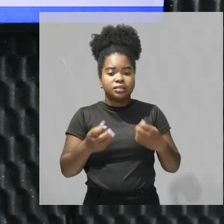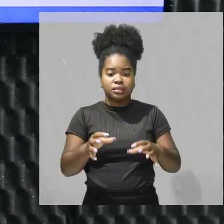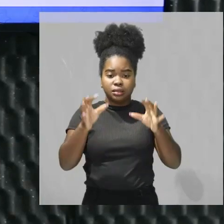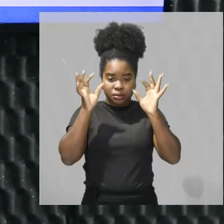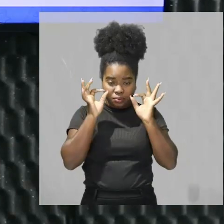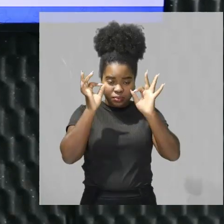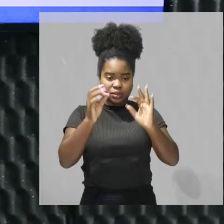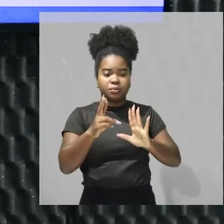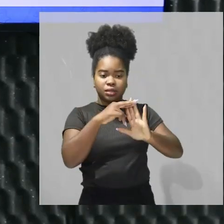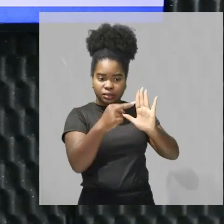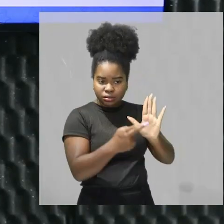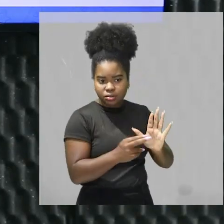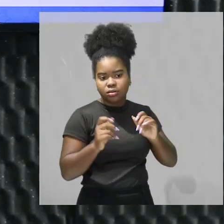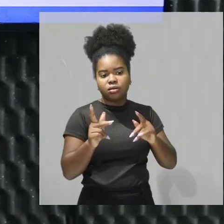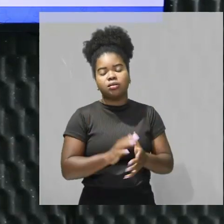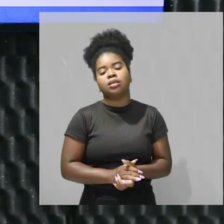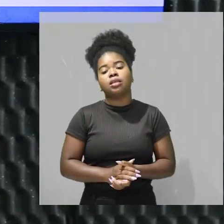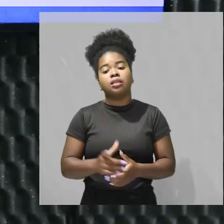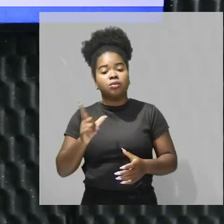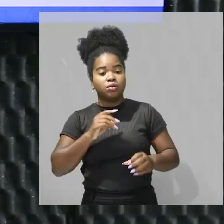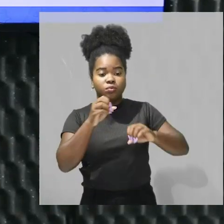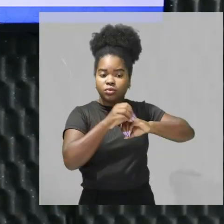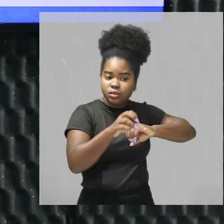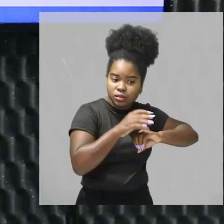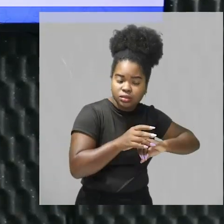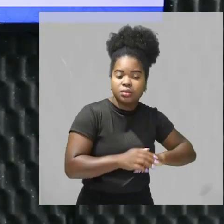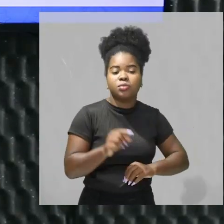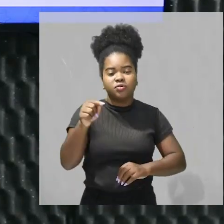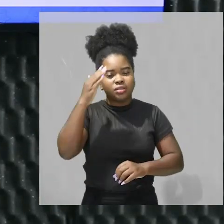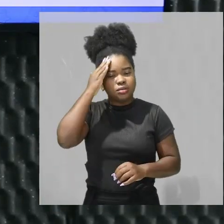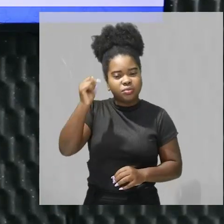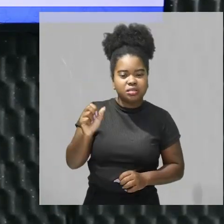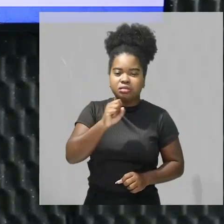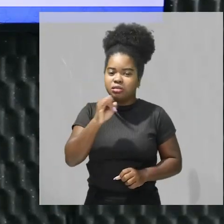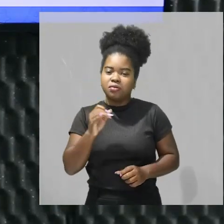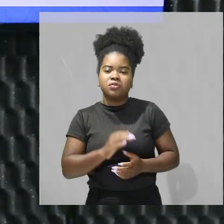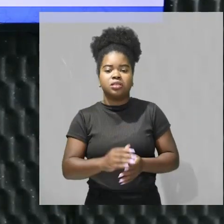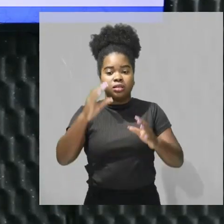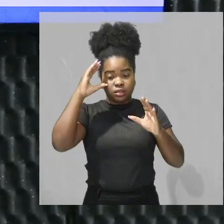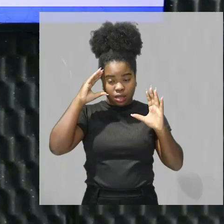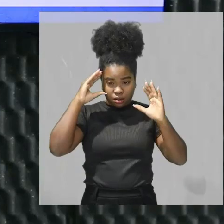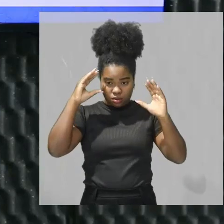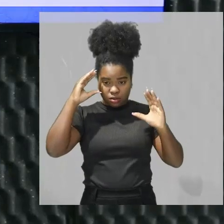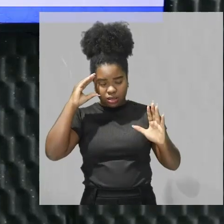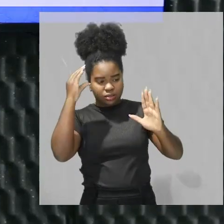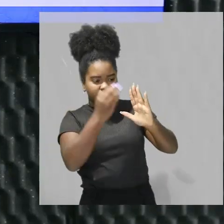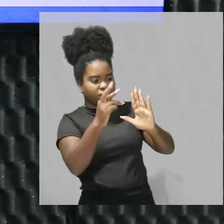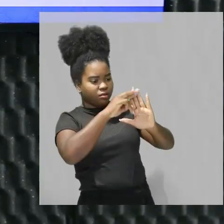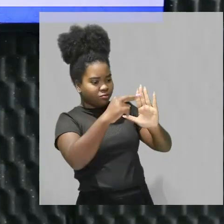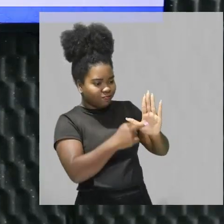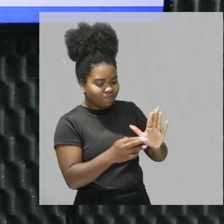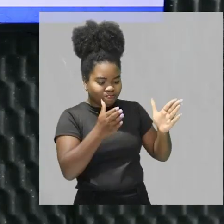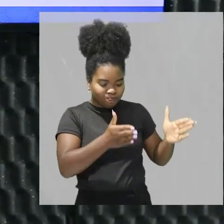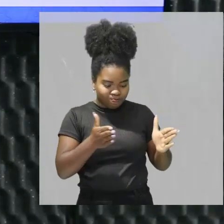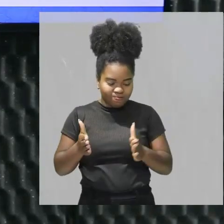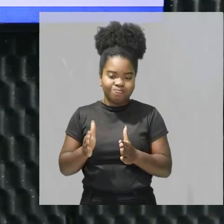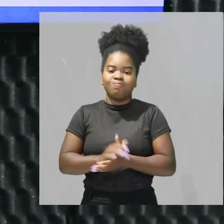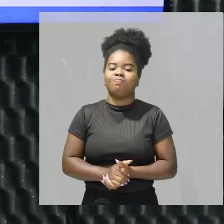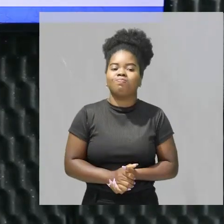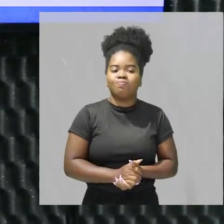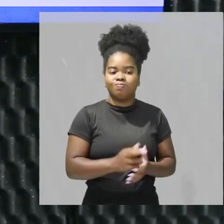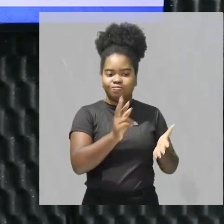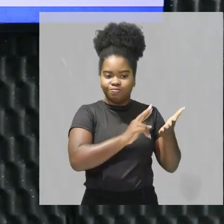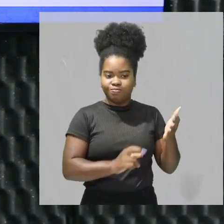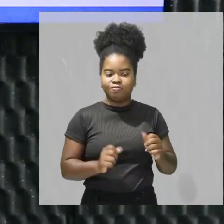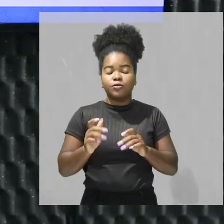essas dicas. Você deve saber se você está contemplando todas essas etapas na sua redação. E que etapas são essas? Por